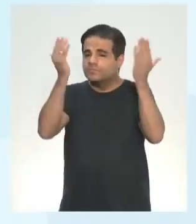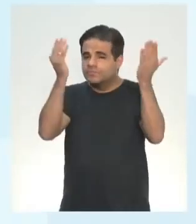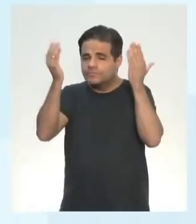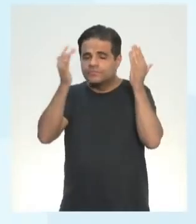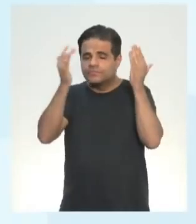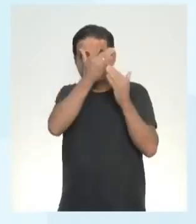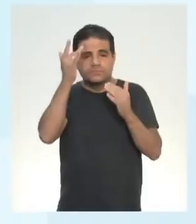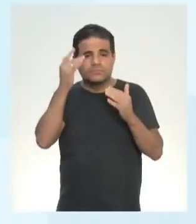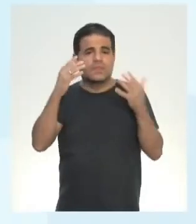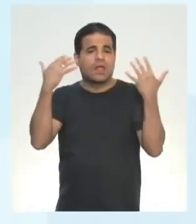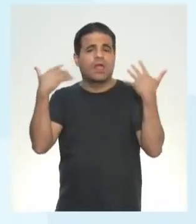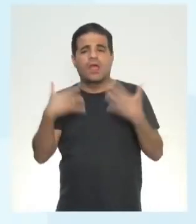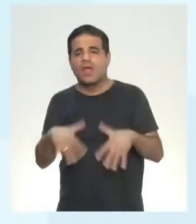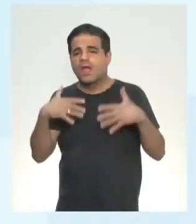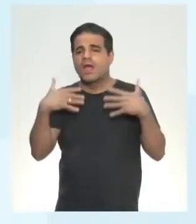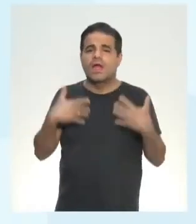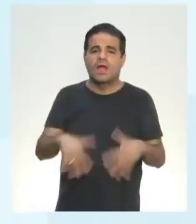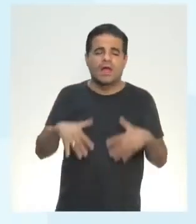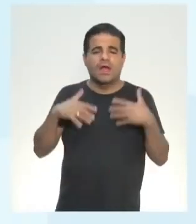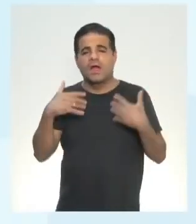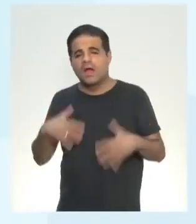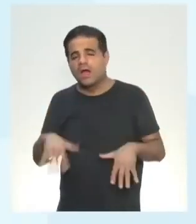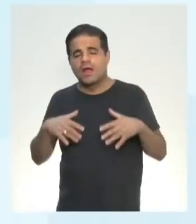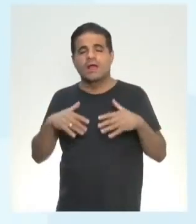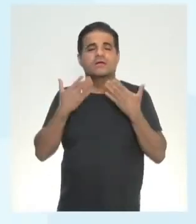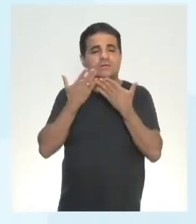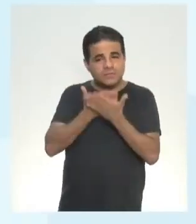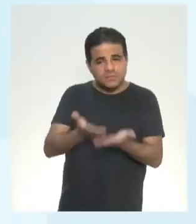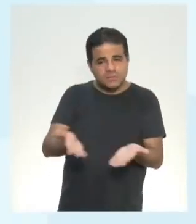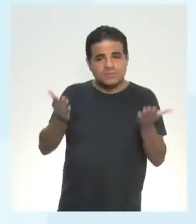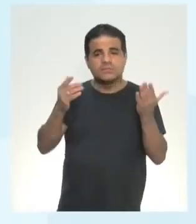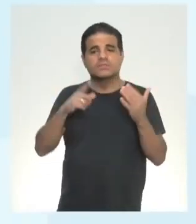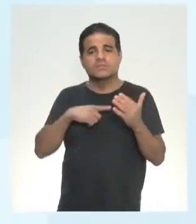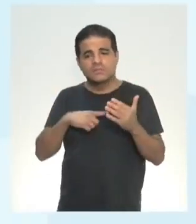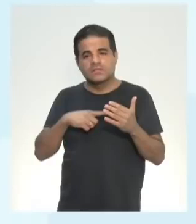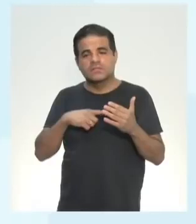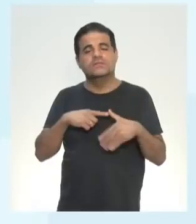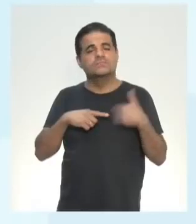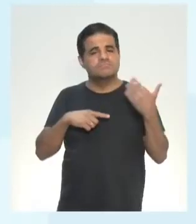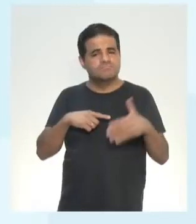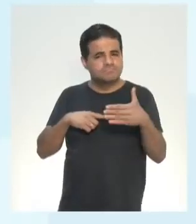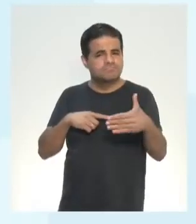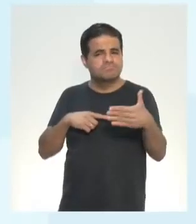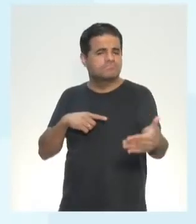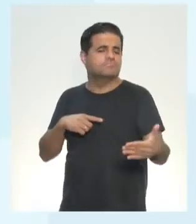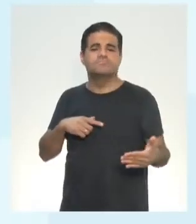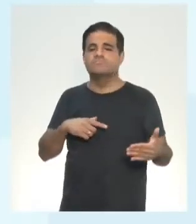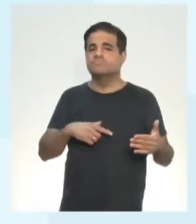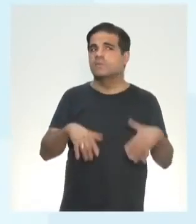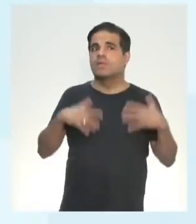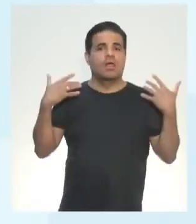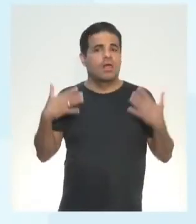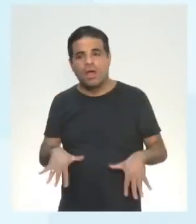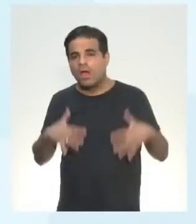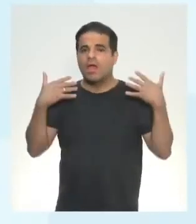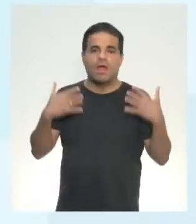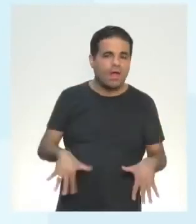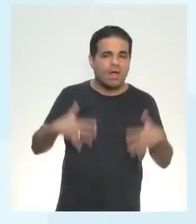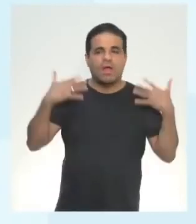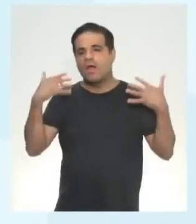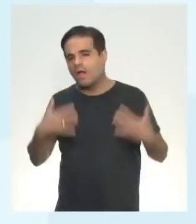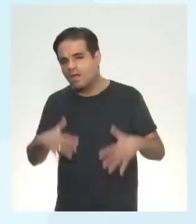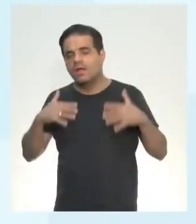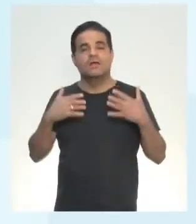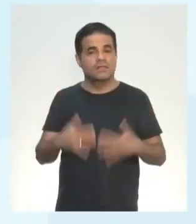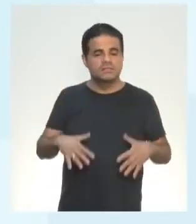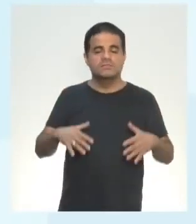em desespero, exatamente. Até, inclusive, tem o desesperado, né? Então,